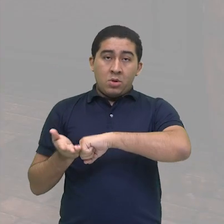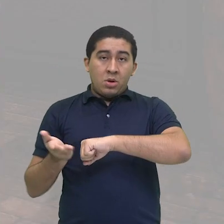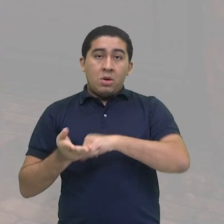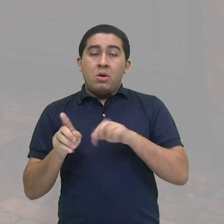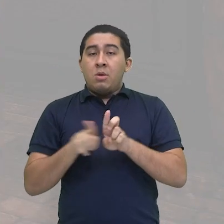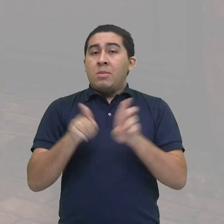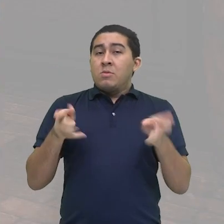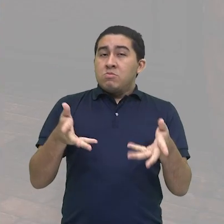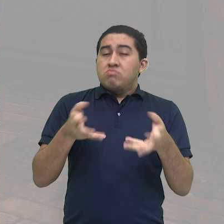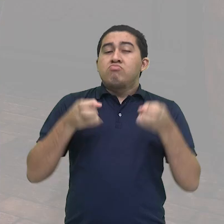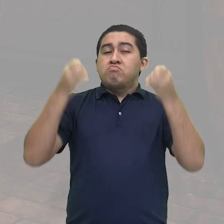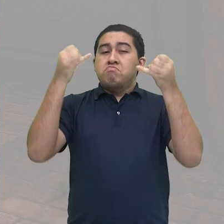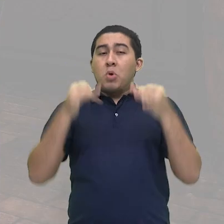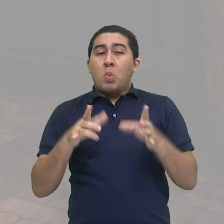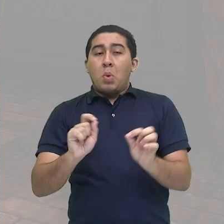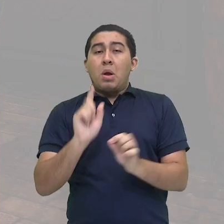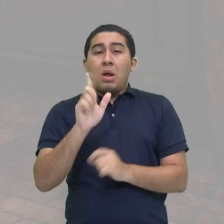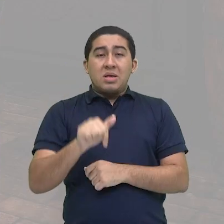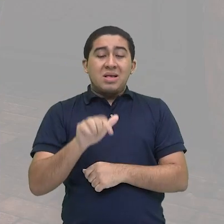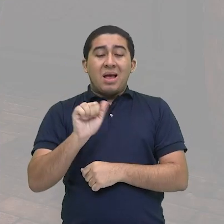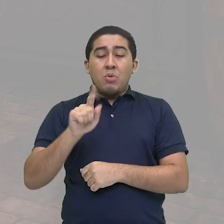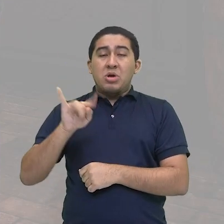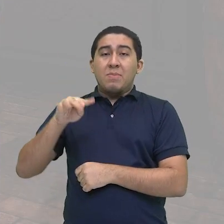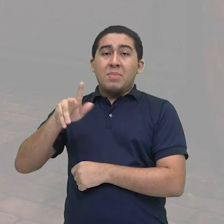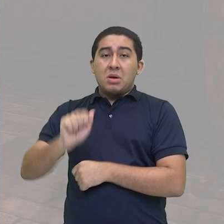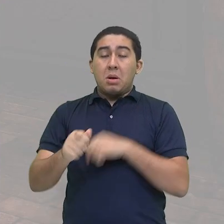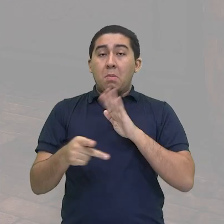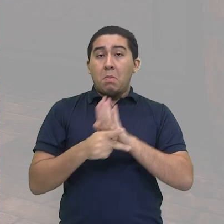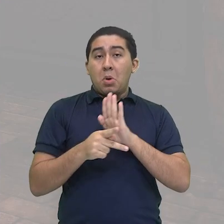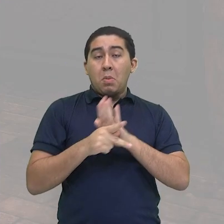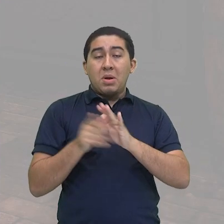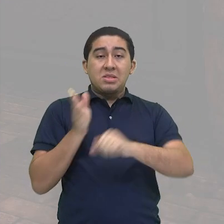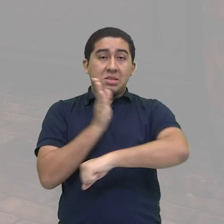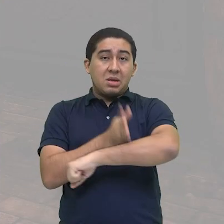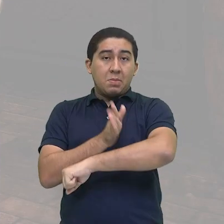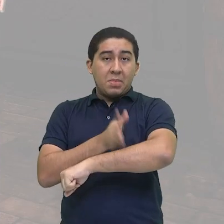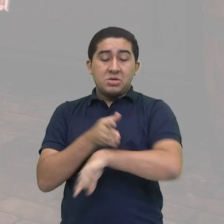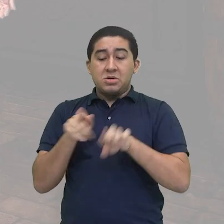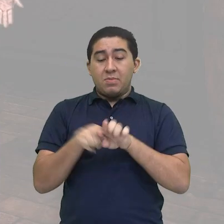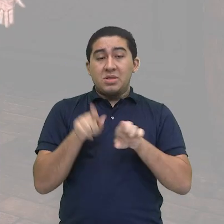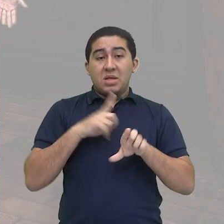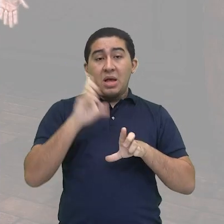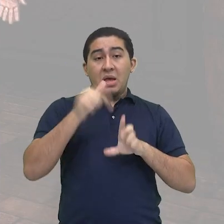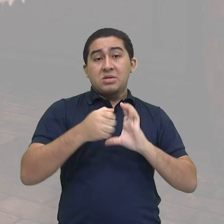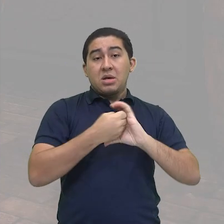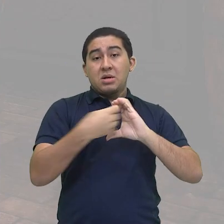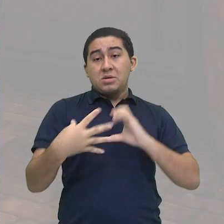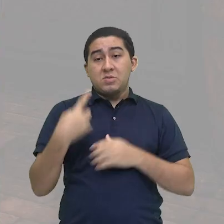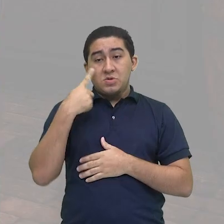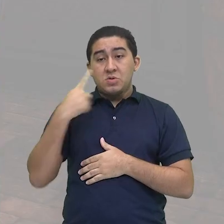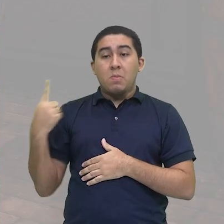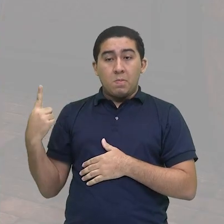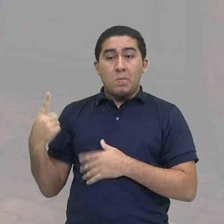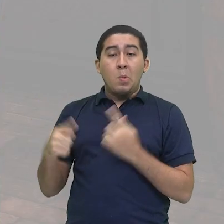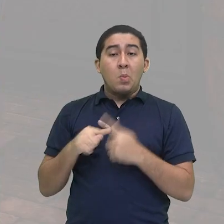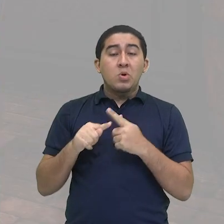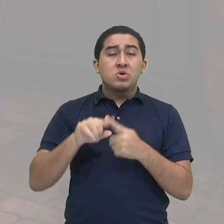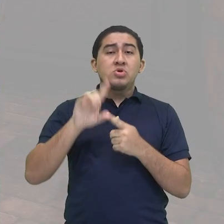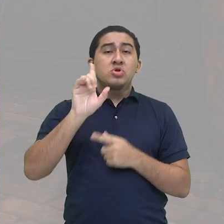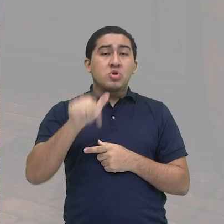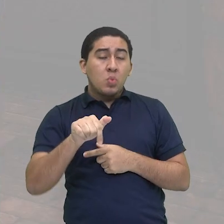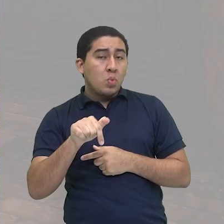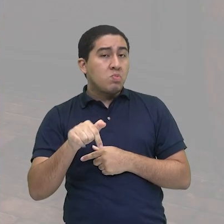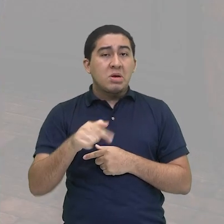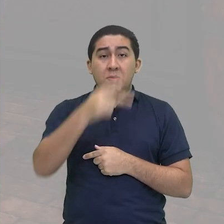falar um pouco dessa alquimia da Idade Média, que tem essas características aqui, porque os alquimistas não eram